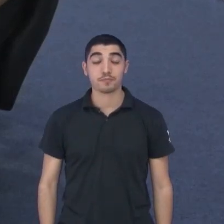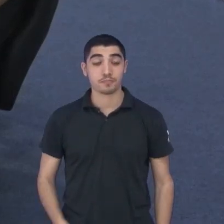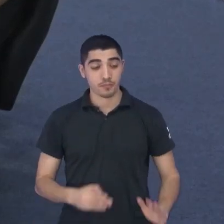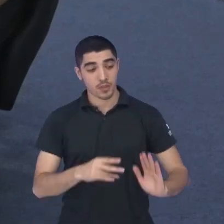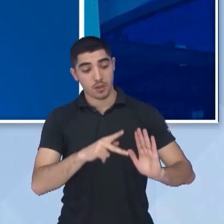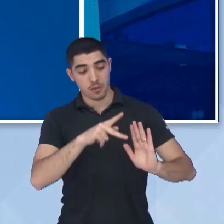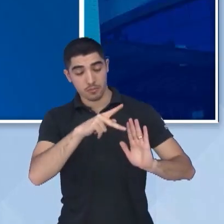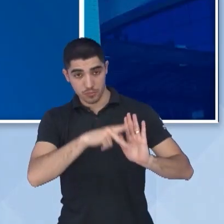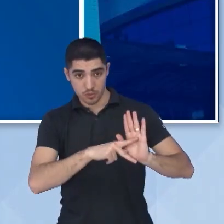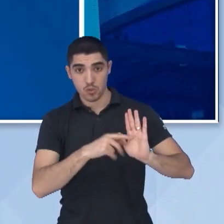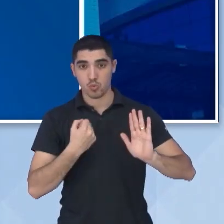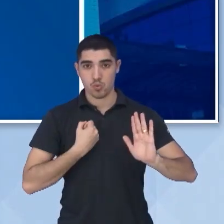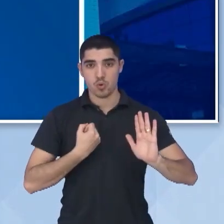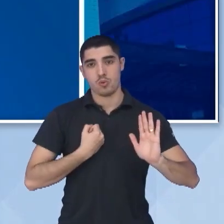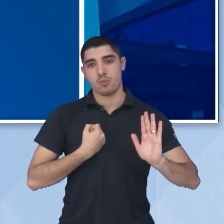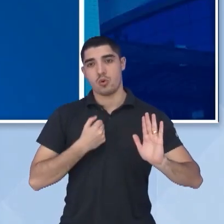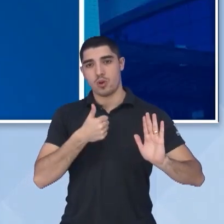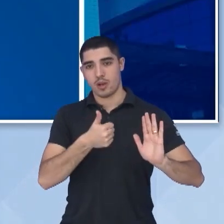Processo número